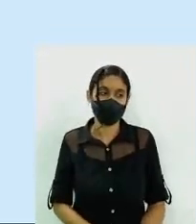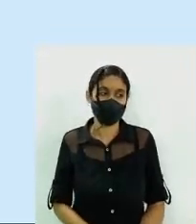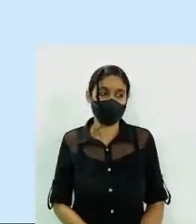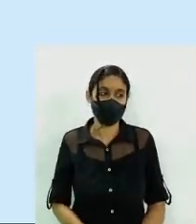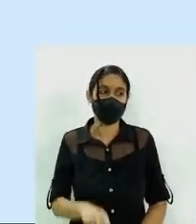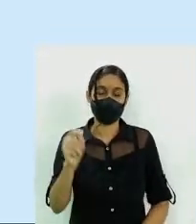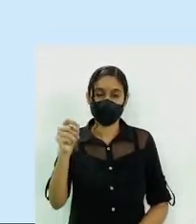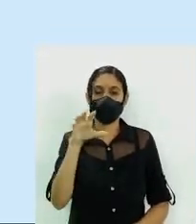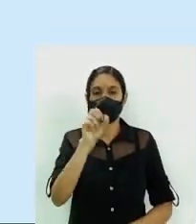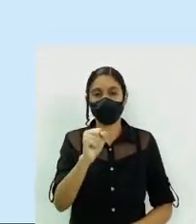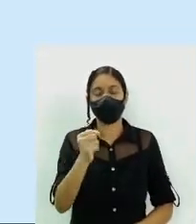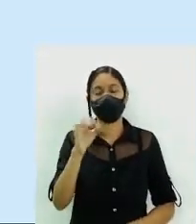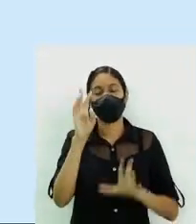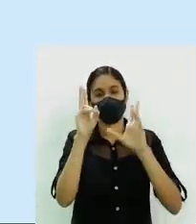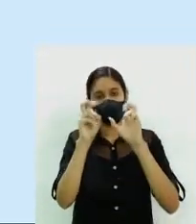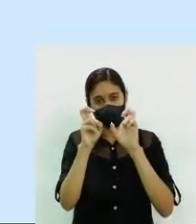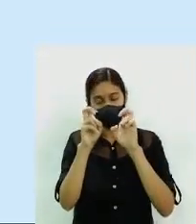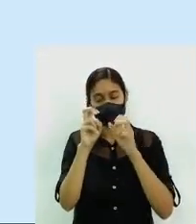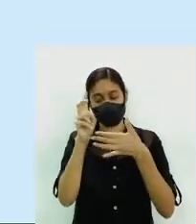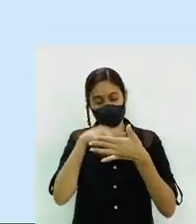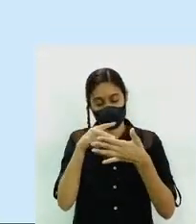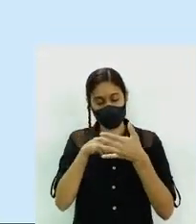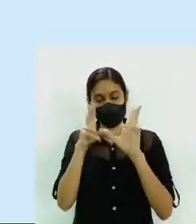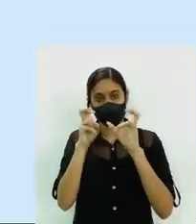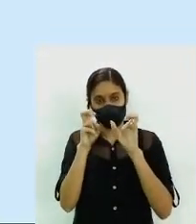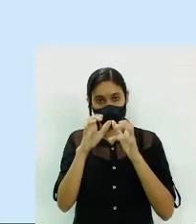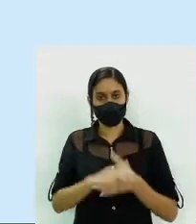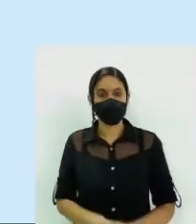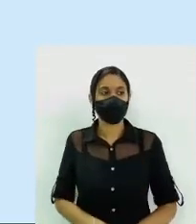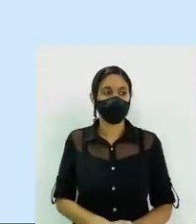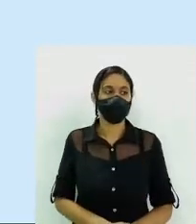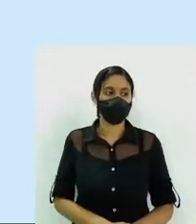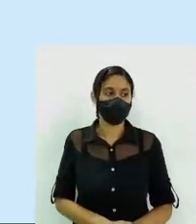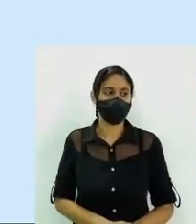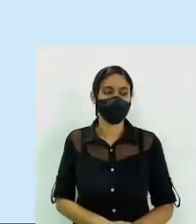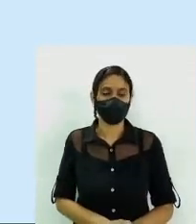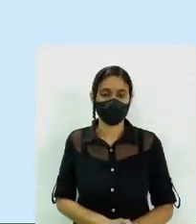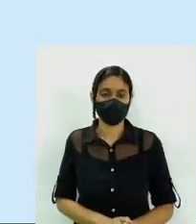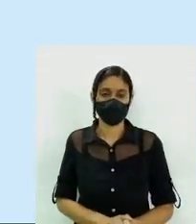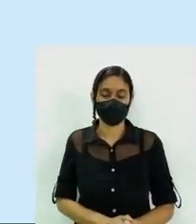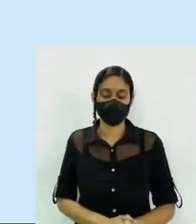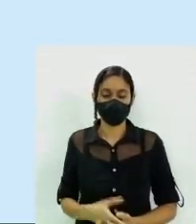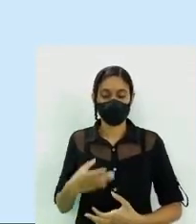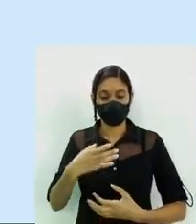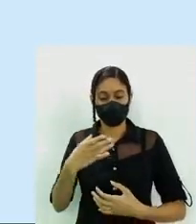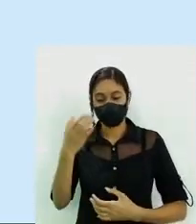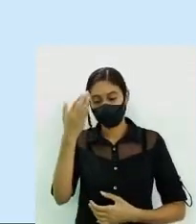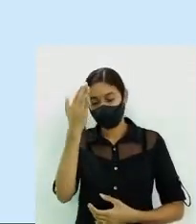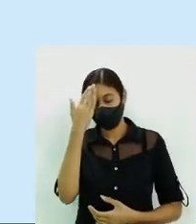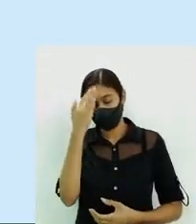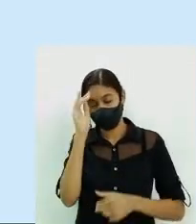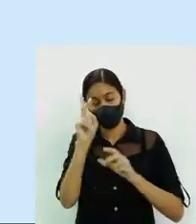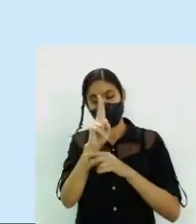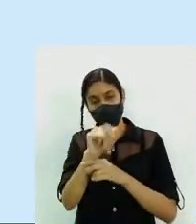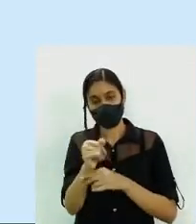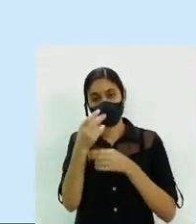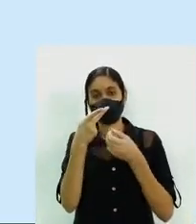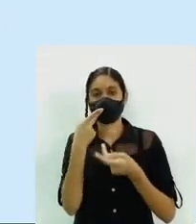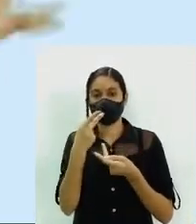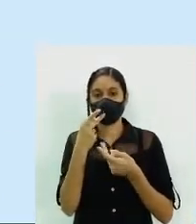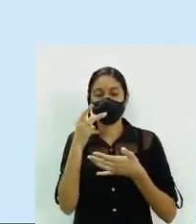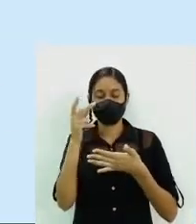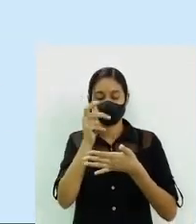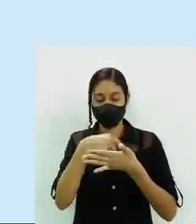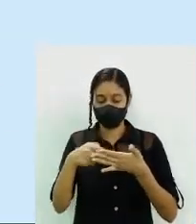o tema, leiam sobre o tema, se apropriem daquilo que vocês vão falar, escrevam e leiam em